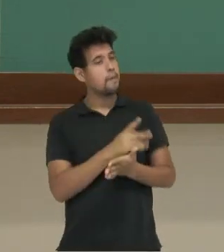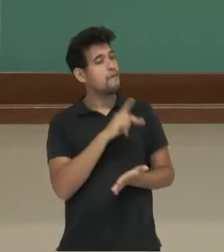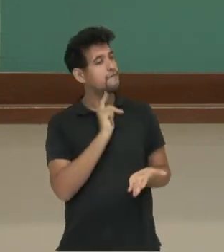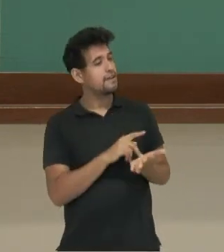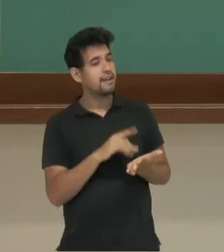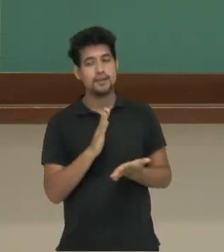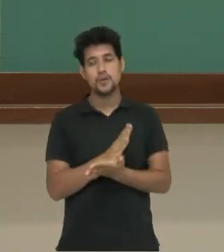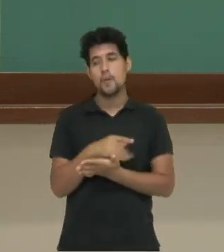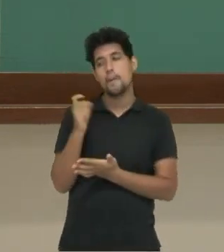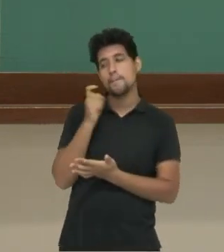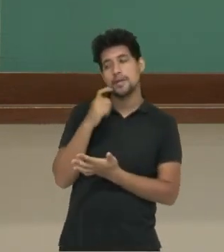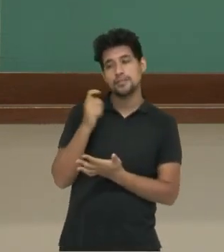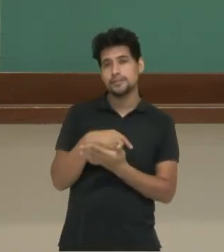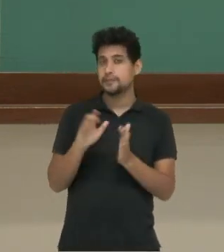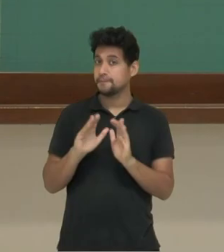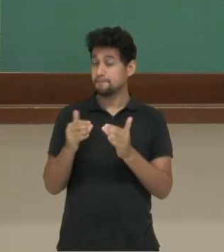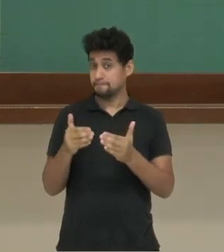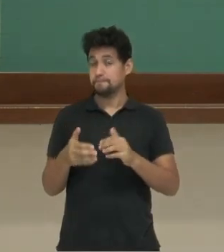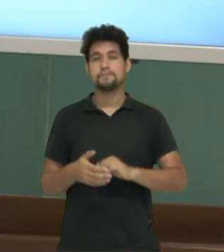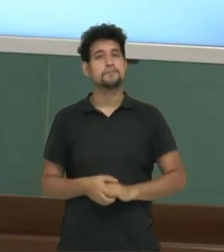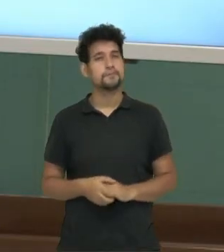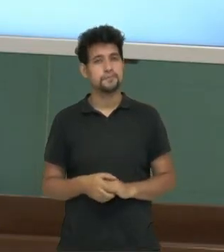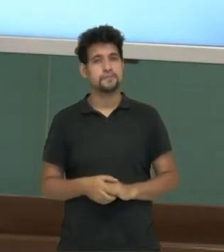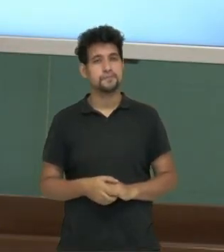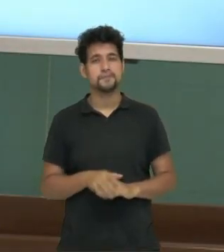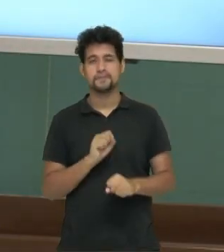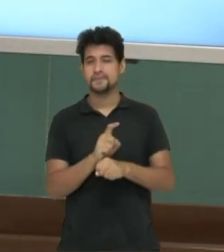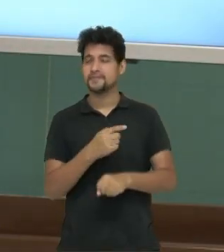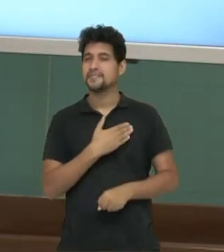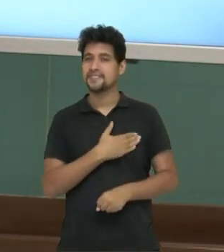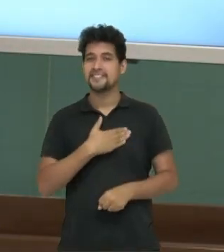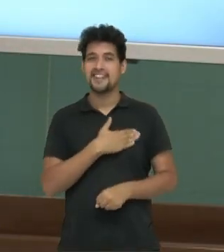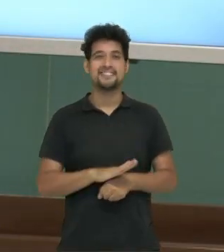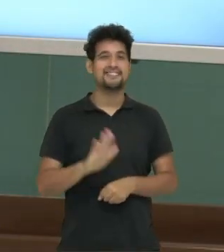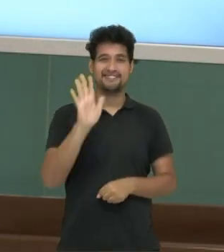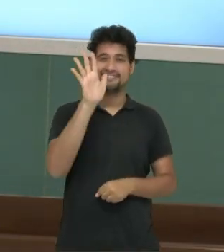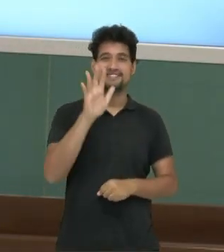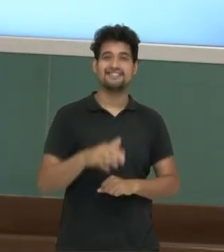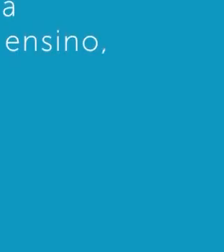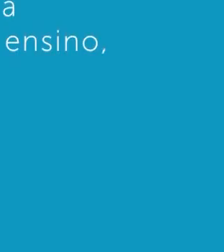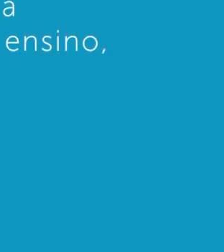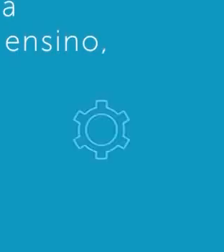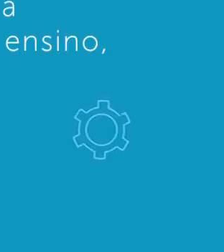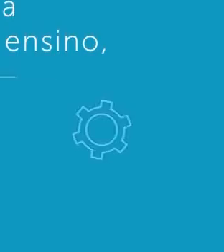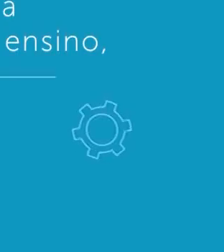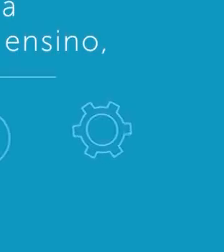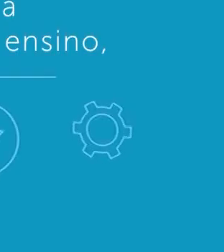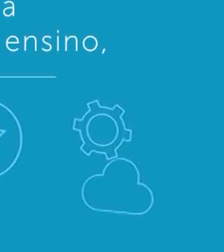grupo tão diverso de vertebrados. Eu espero que vocês tenham gostado e até breve!